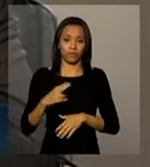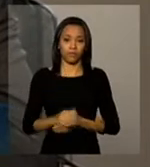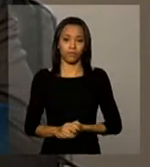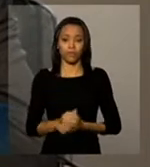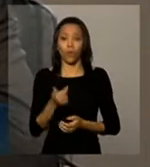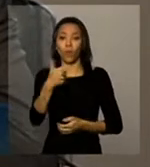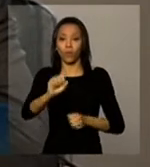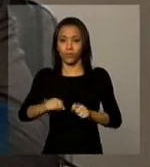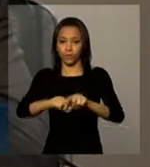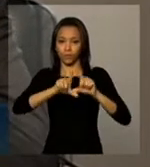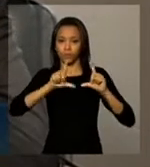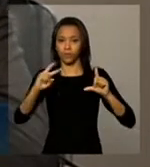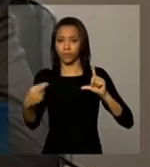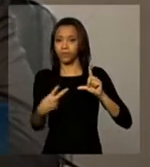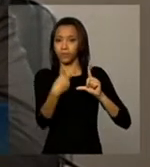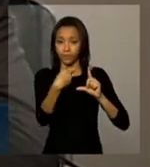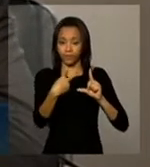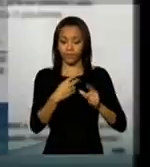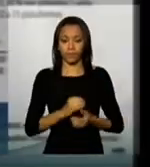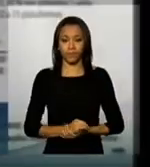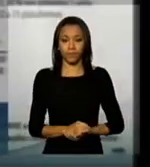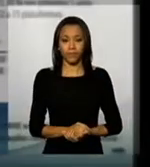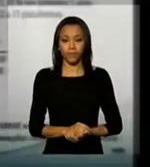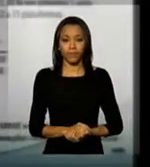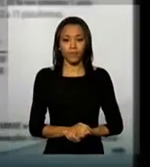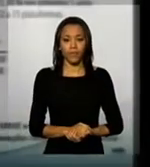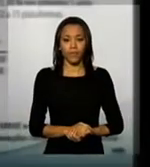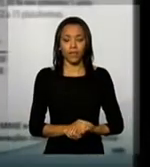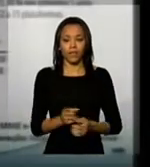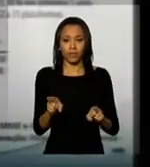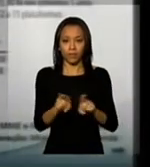Bom, aqui mesmo, o setor privado, que